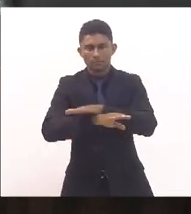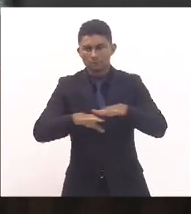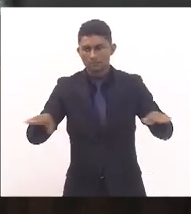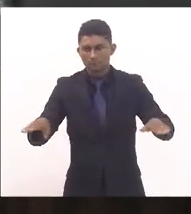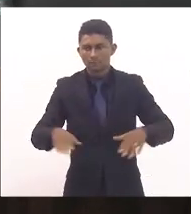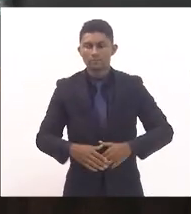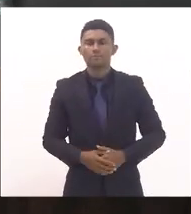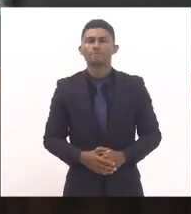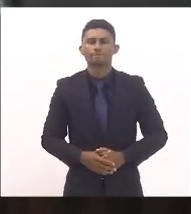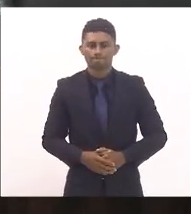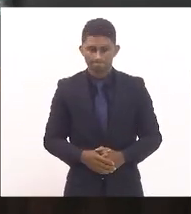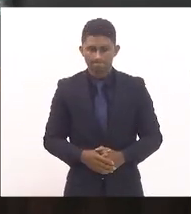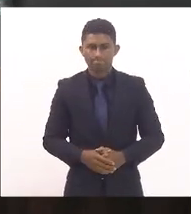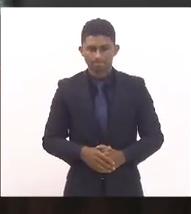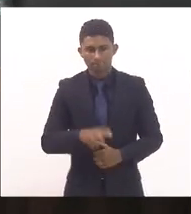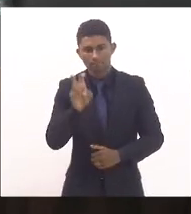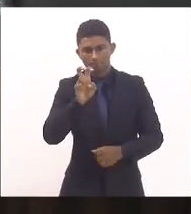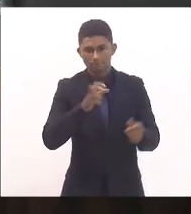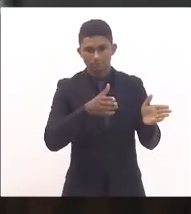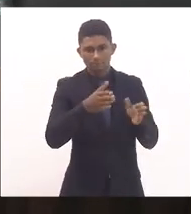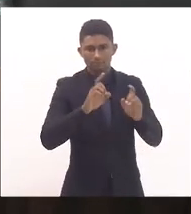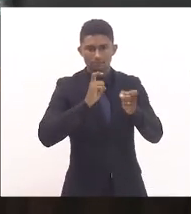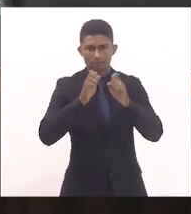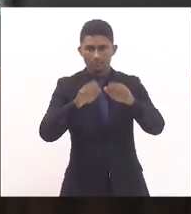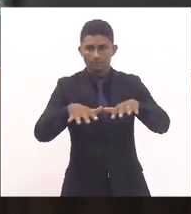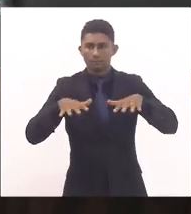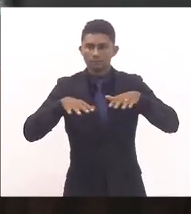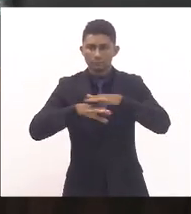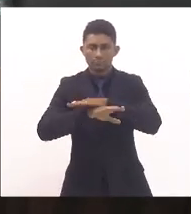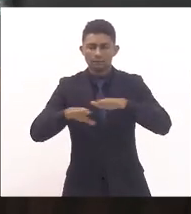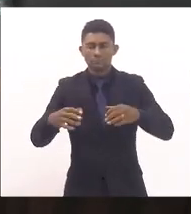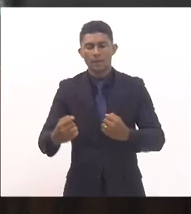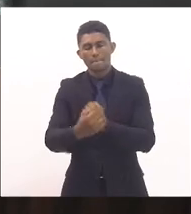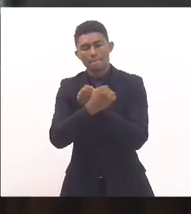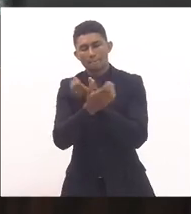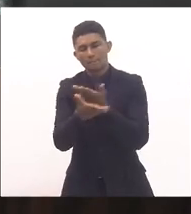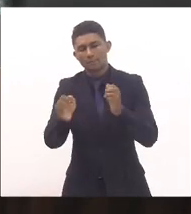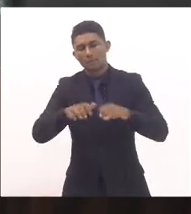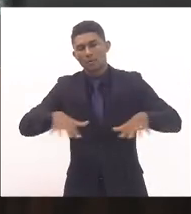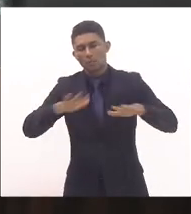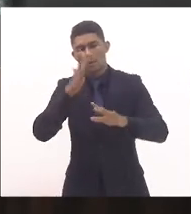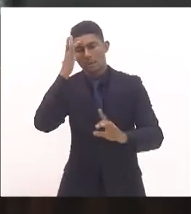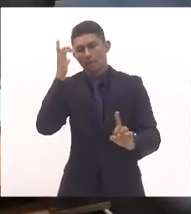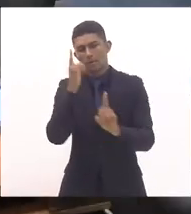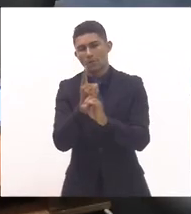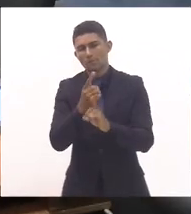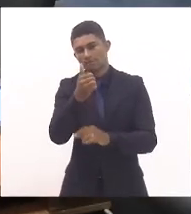essa quinta sessão extraordinária. Um abraço a todos e até amanhã.